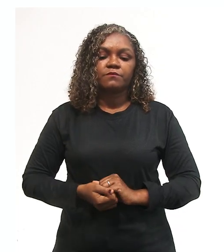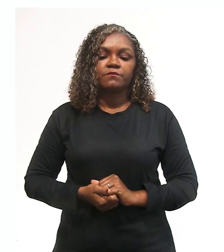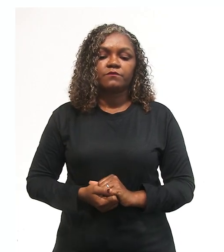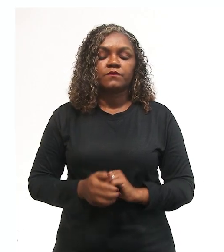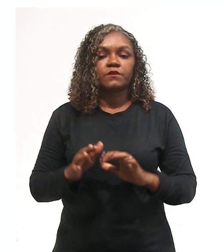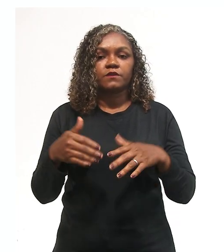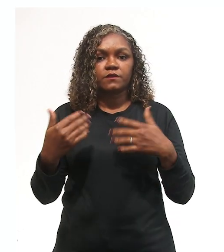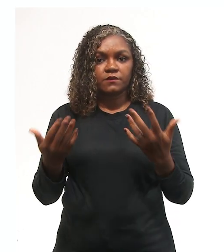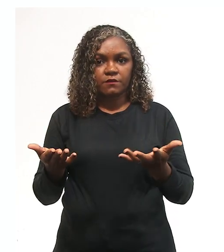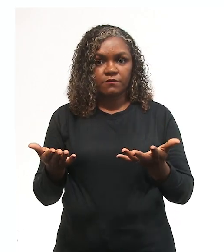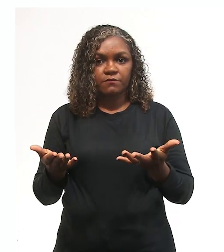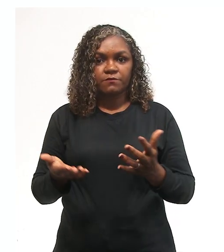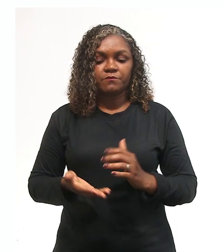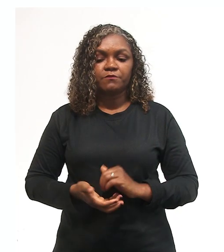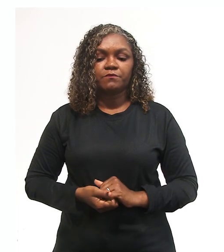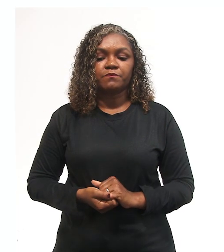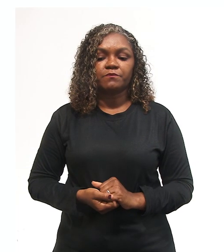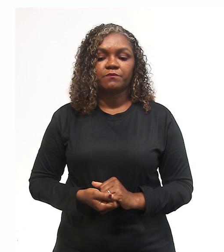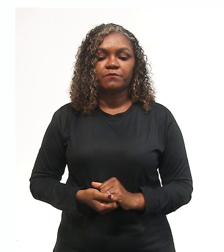Então, voltando,